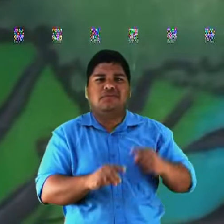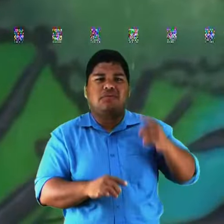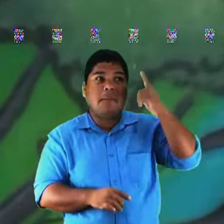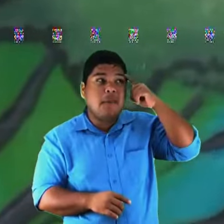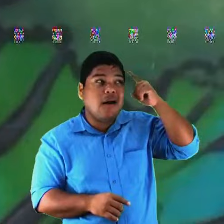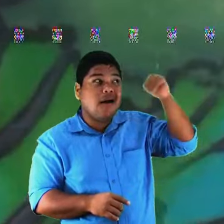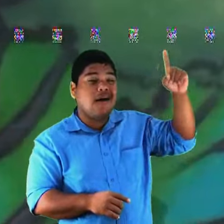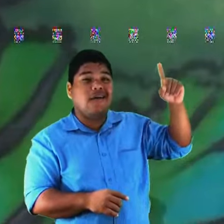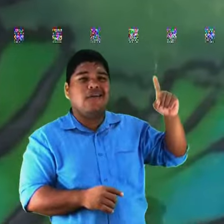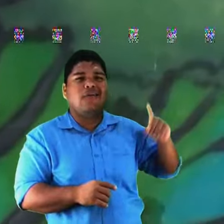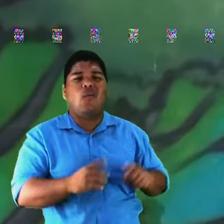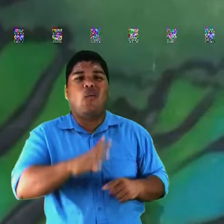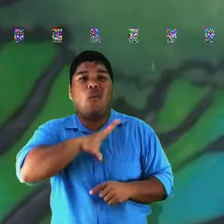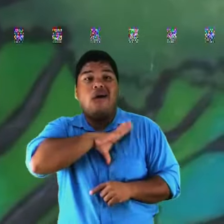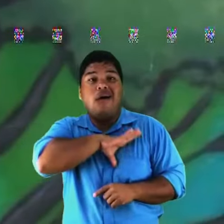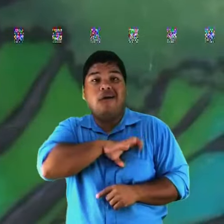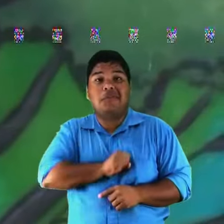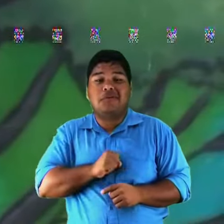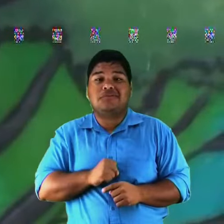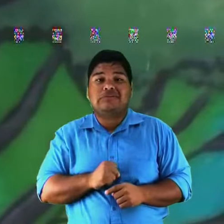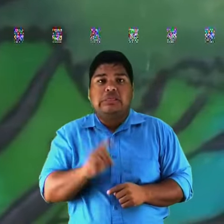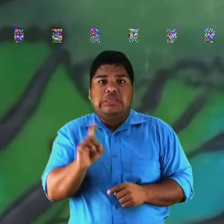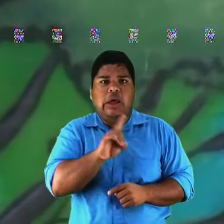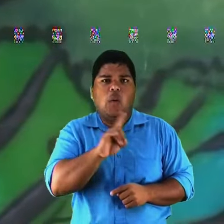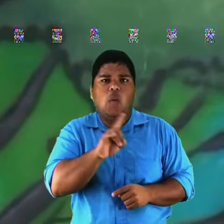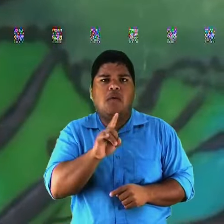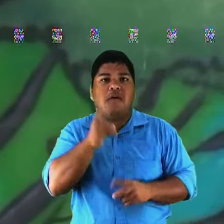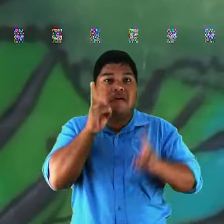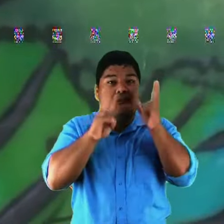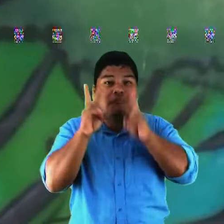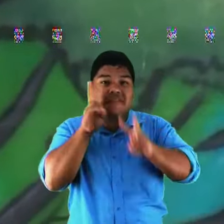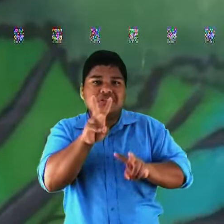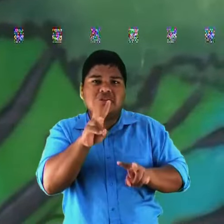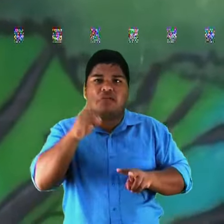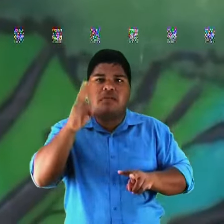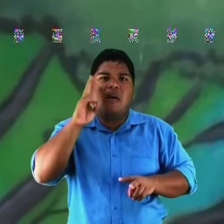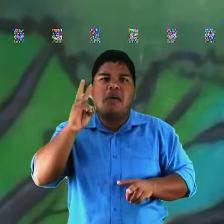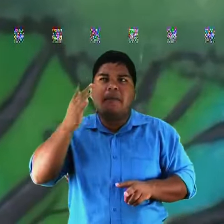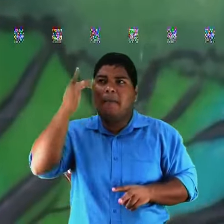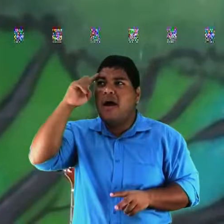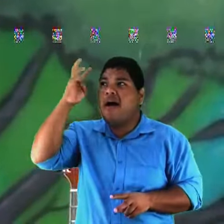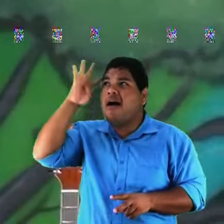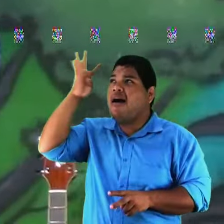que o amam. Não viram, não imaginou, porque não é